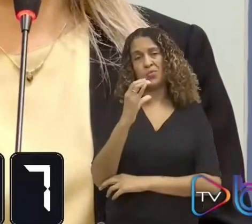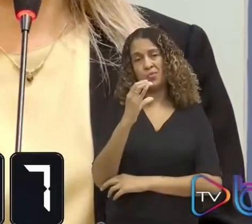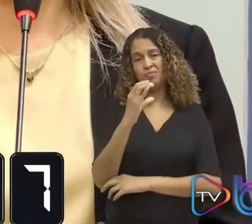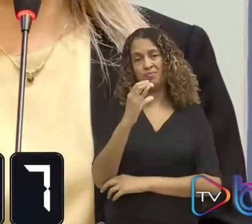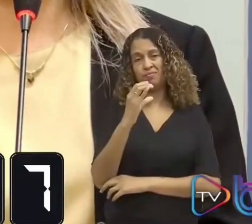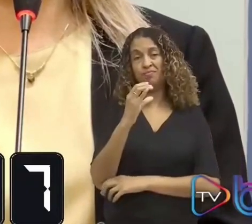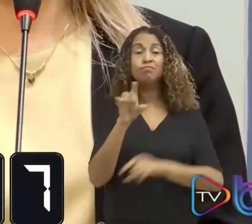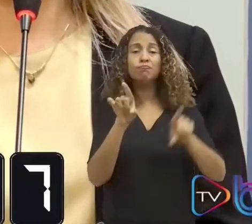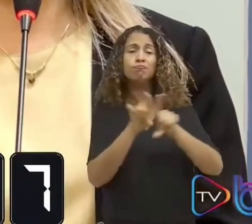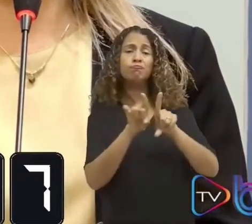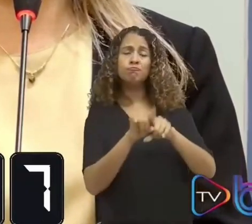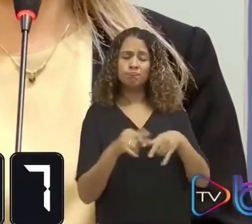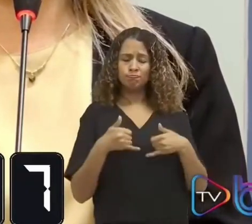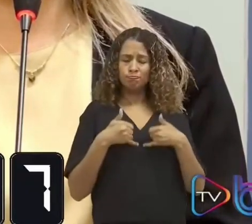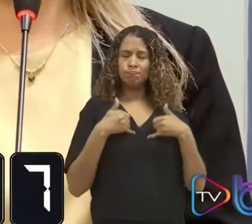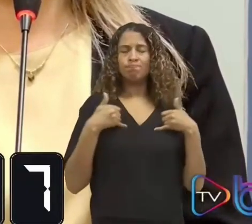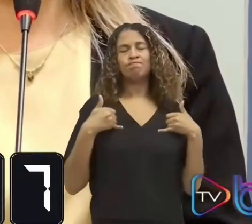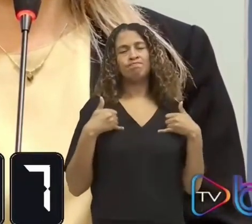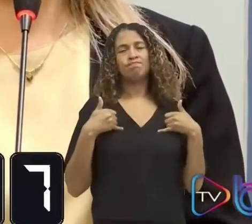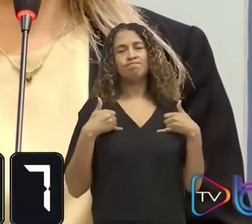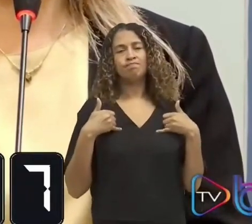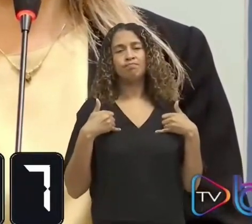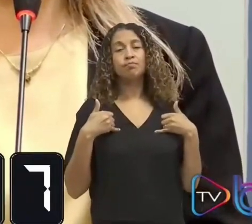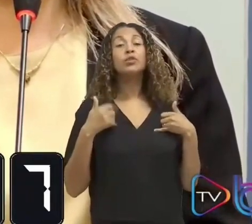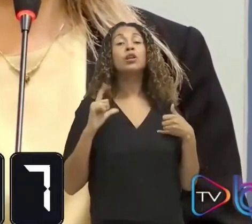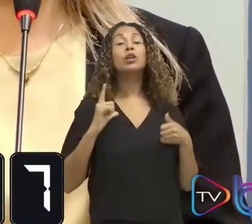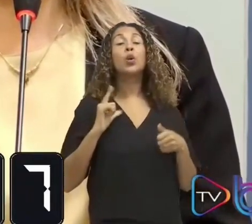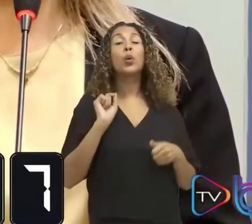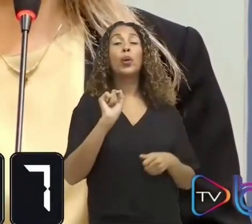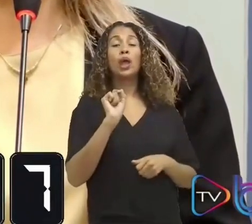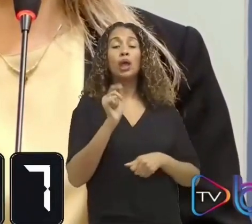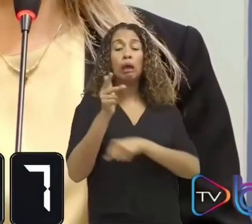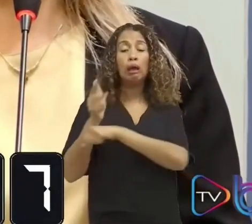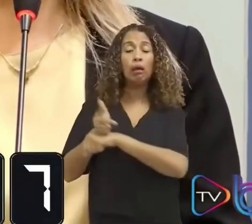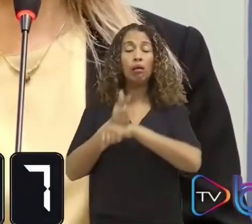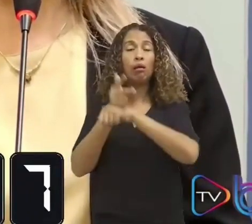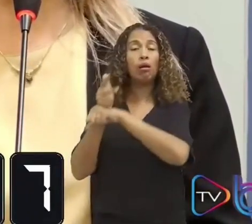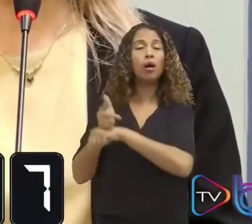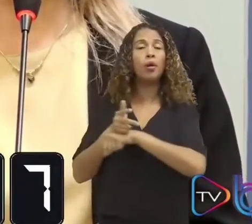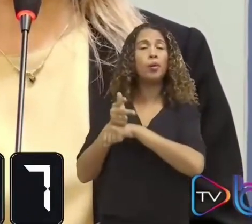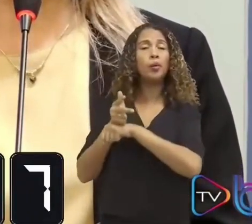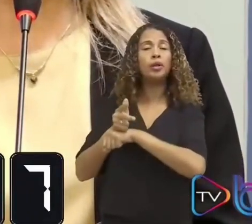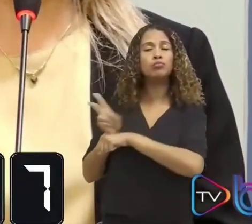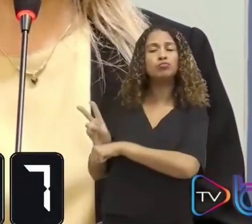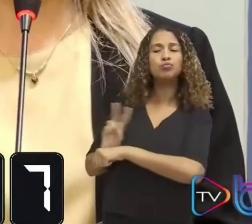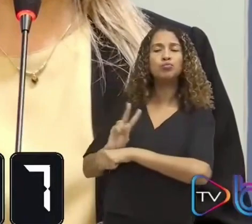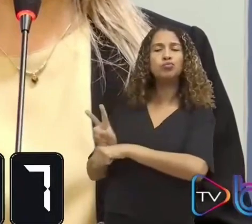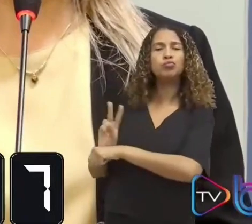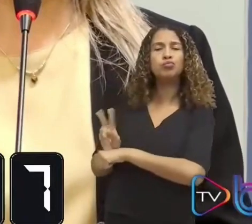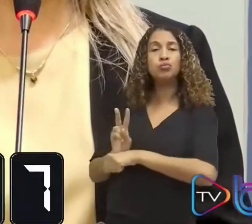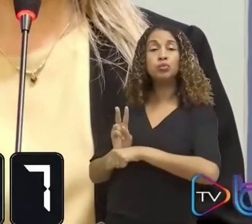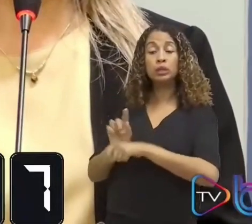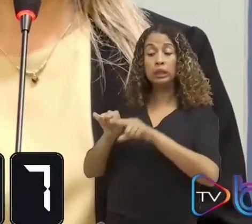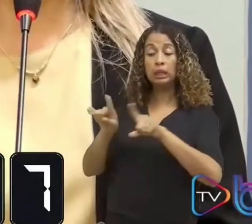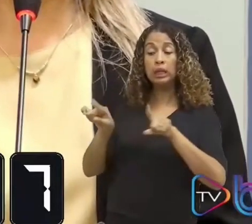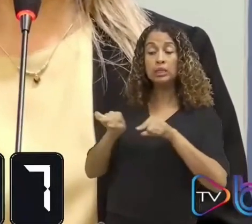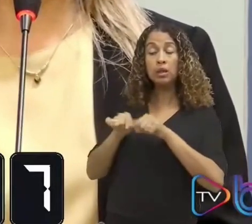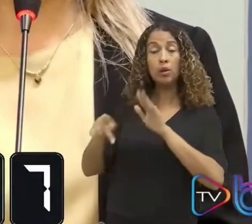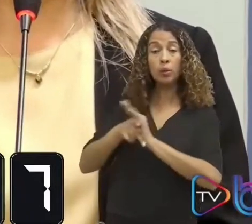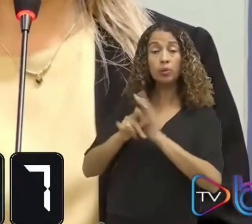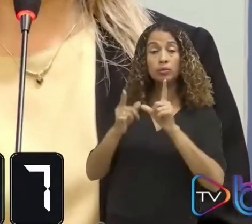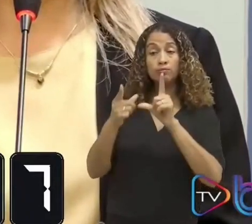Também, com muito orgulho, posso dizer que coloquei câmeras de monitoramento e registro na sala de licitação.